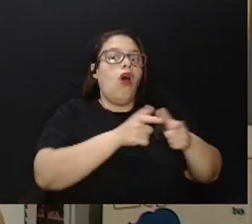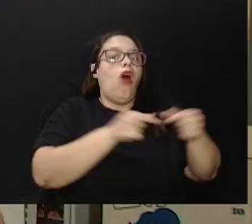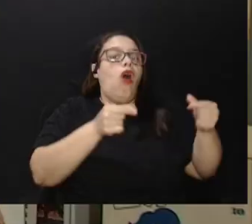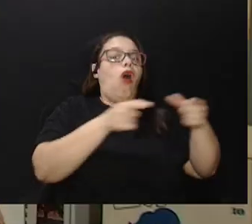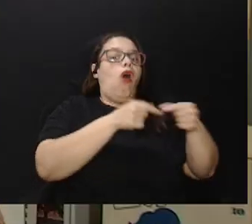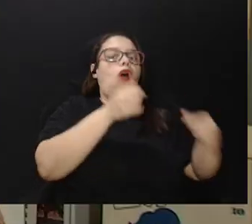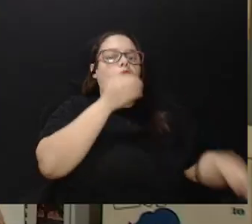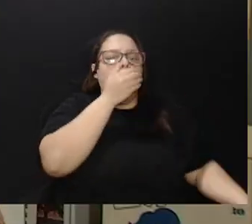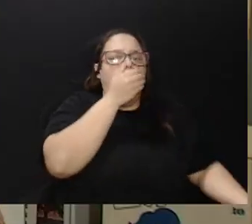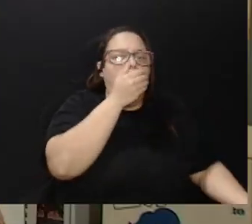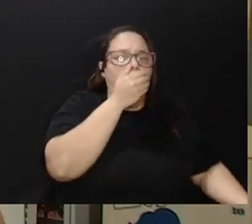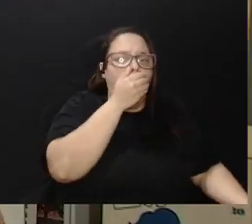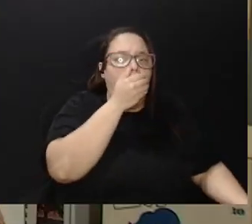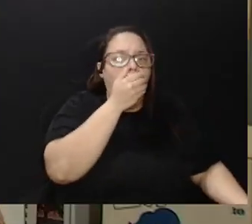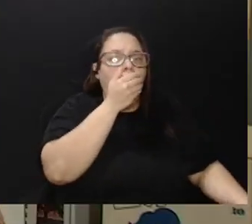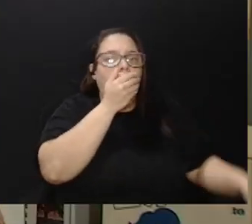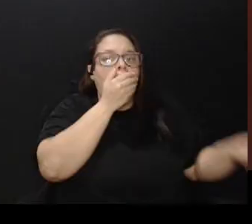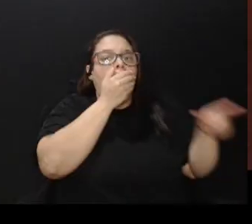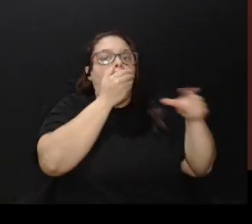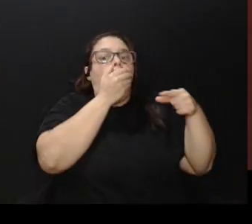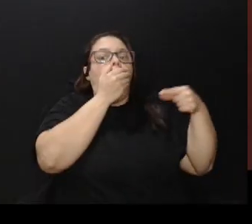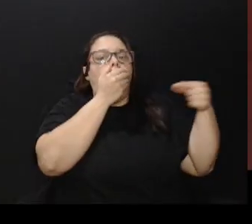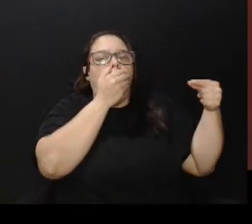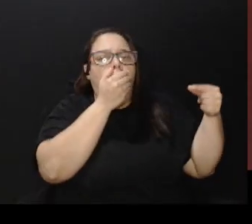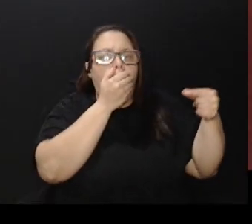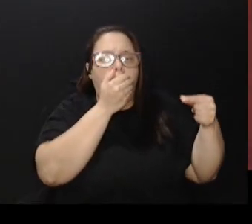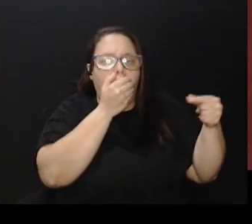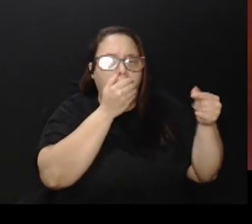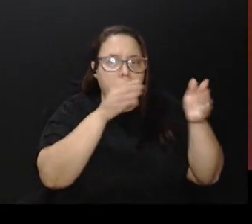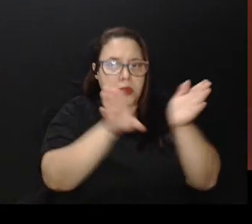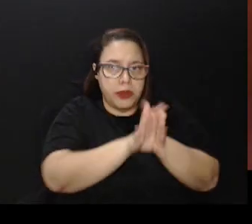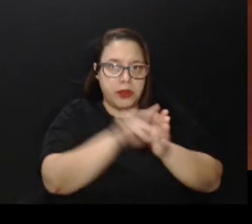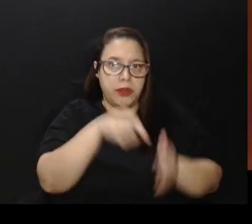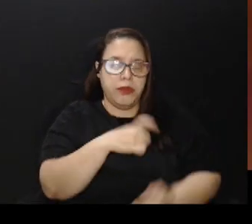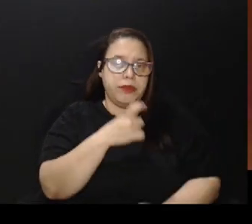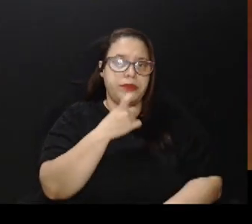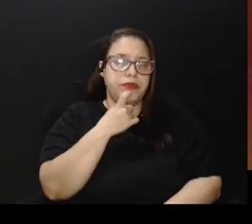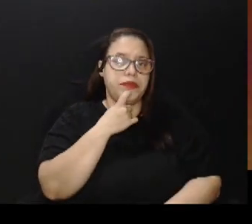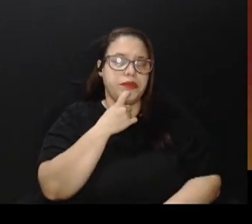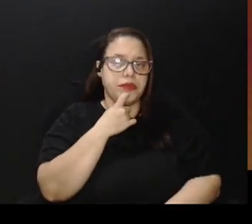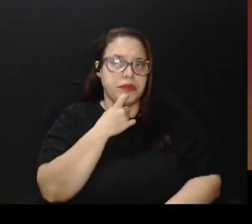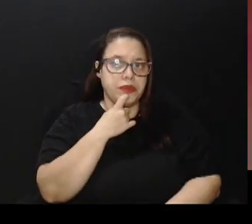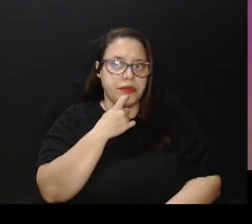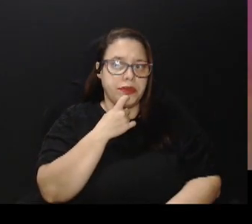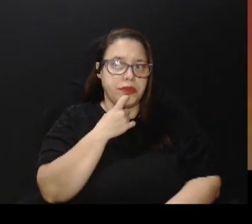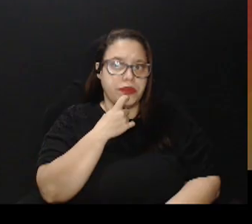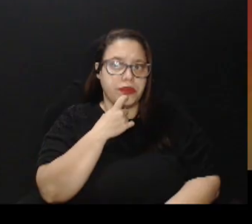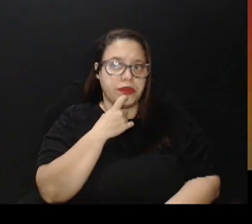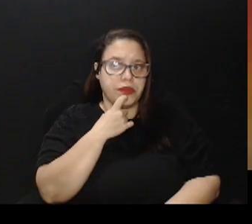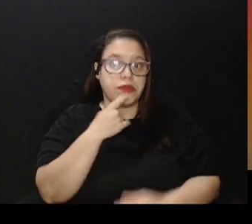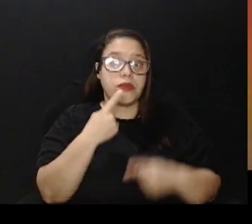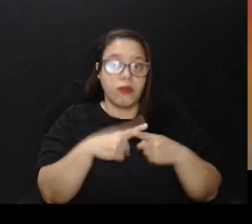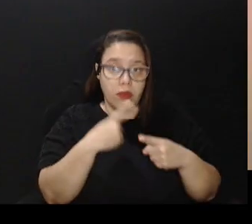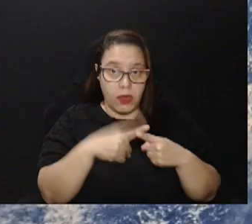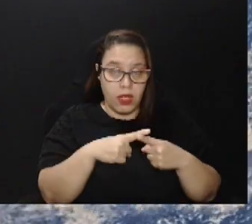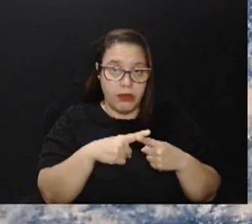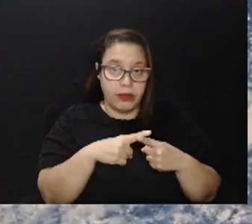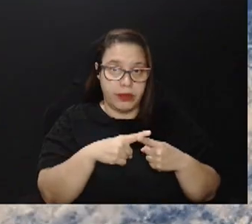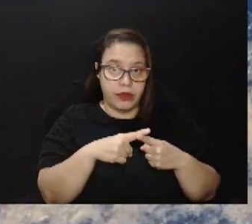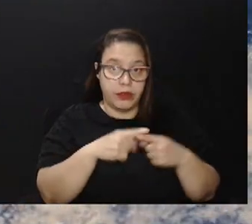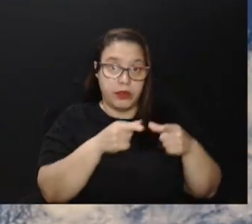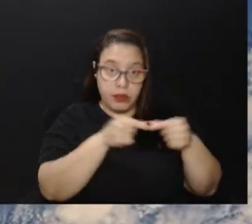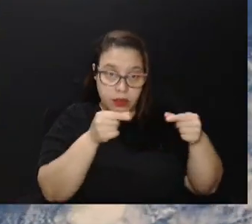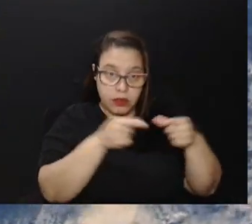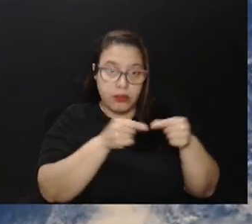porto de Kobe e vieram para Santos. E vieram porque o Japão estava vivendo um